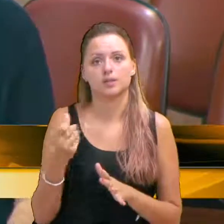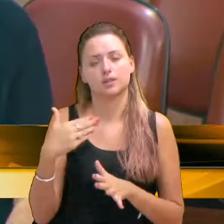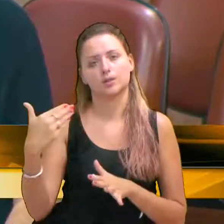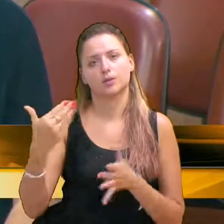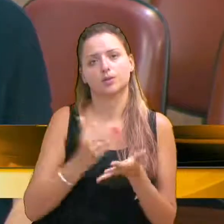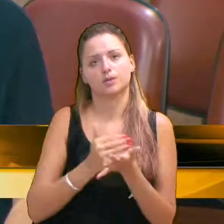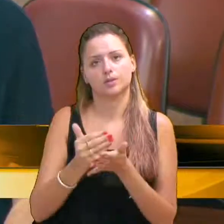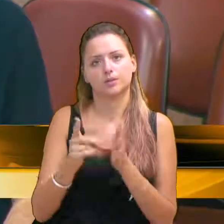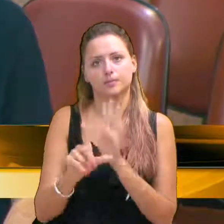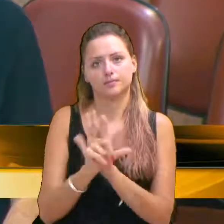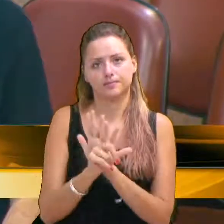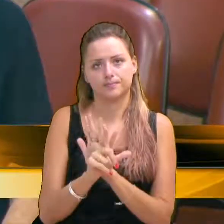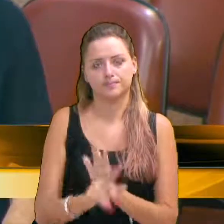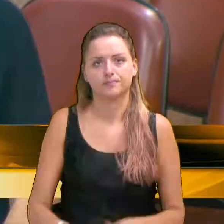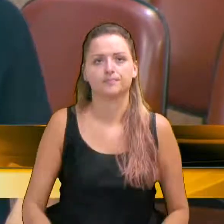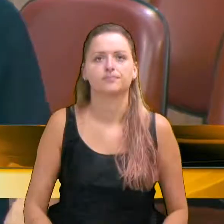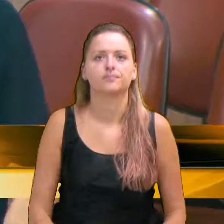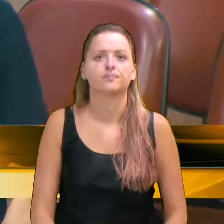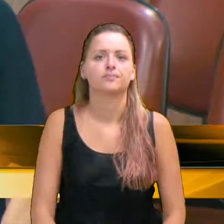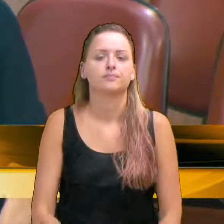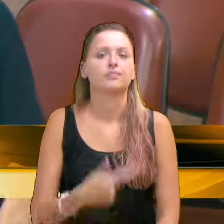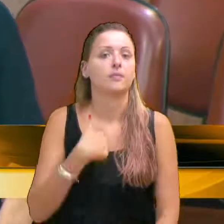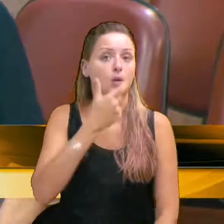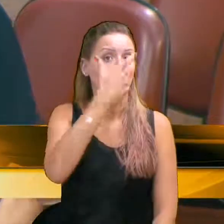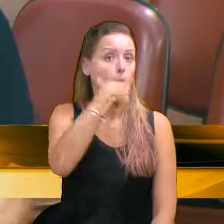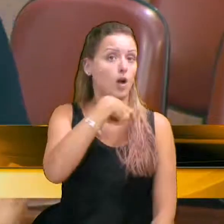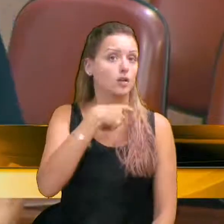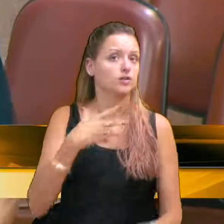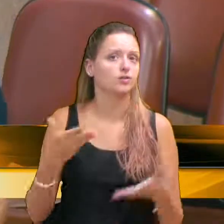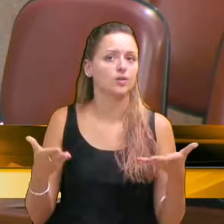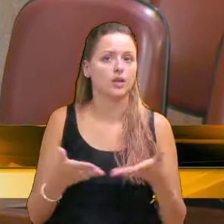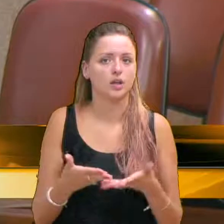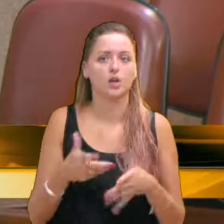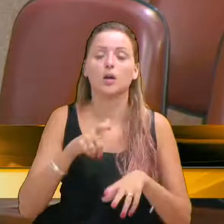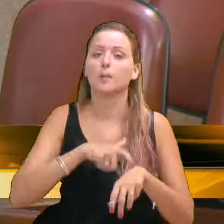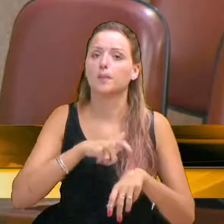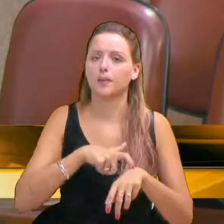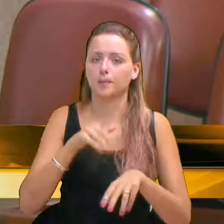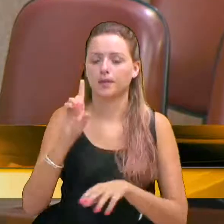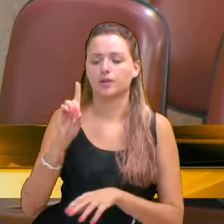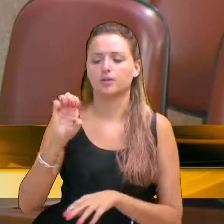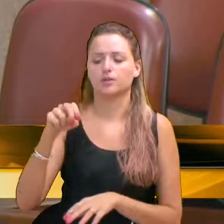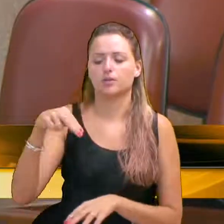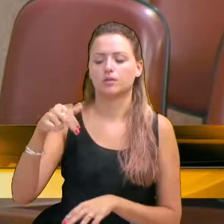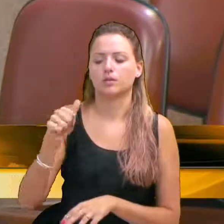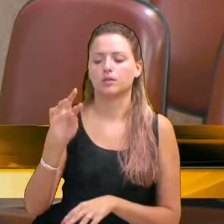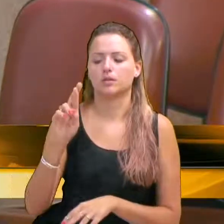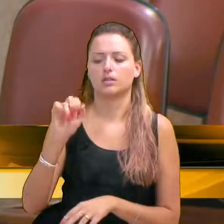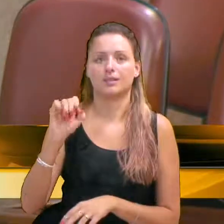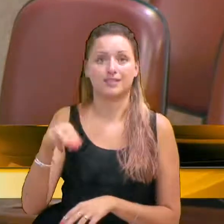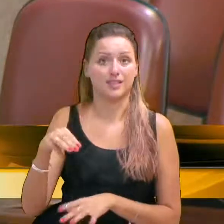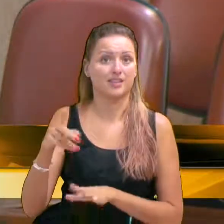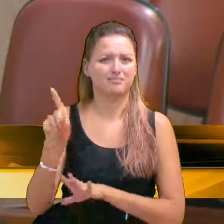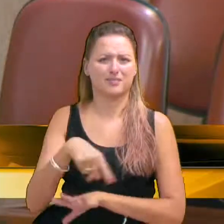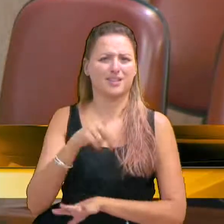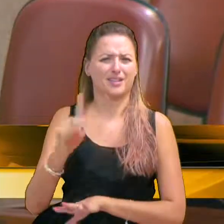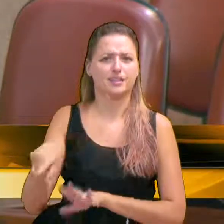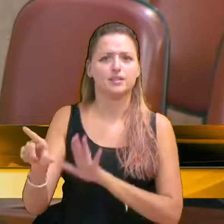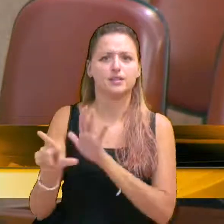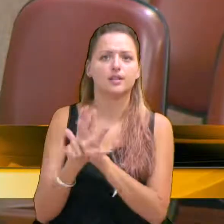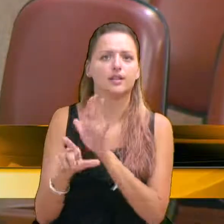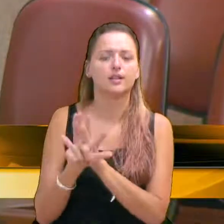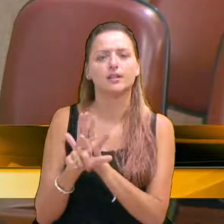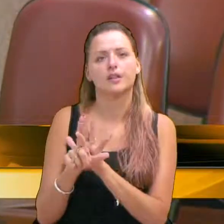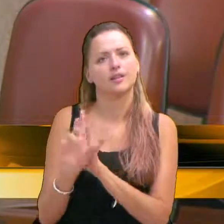lei. E eu acho que agora é mais do que hora do Denatran parar com